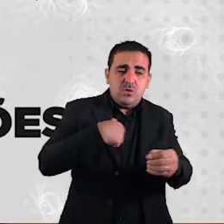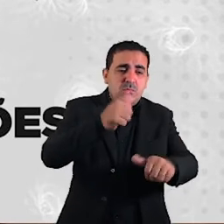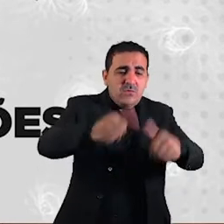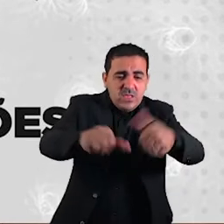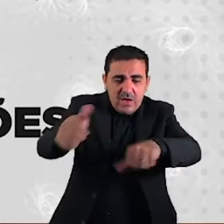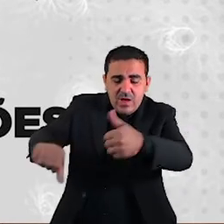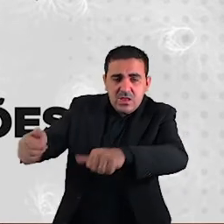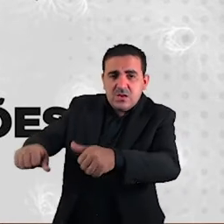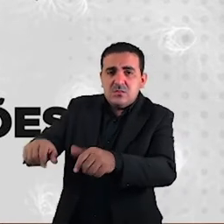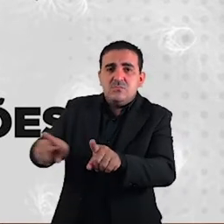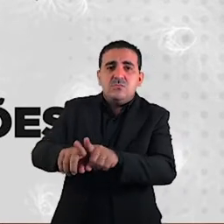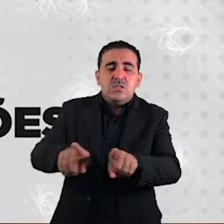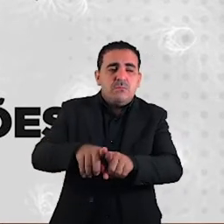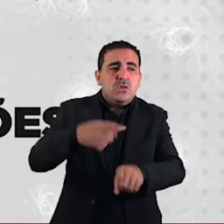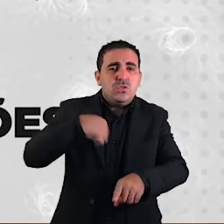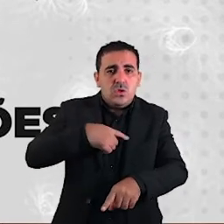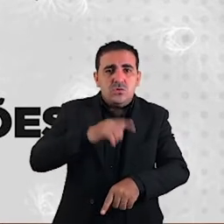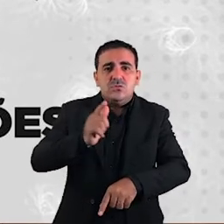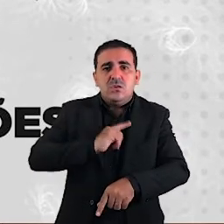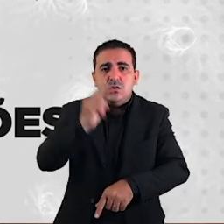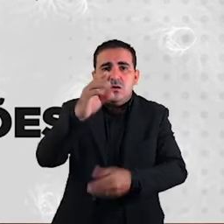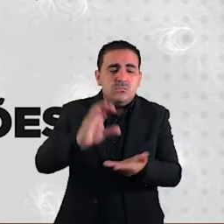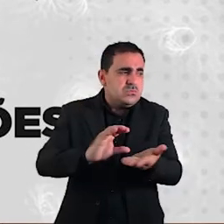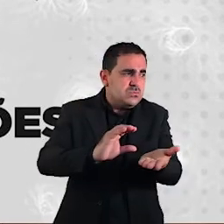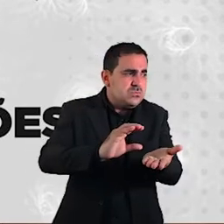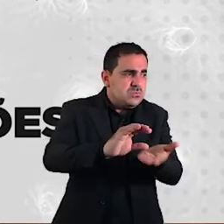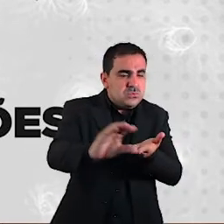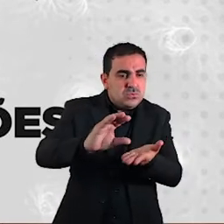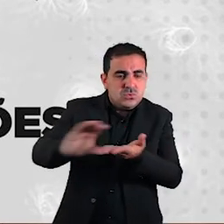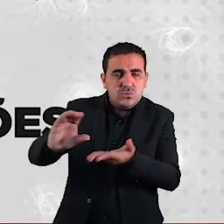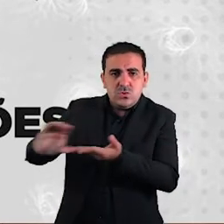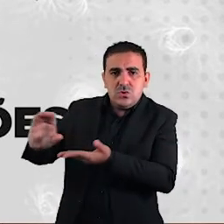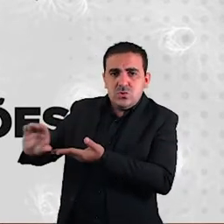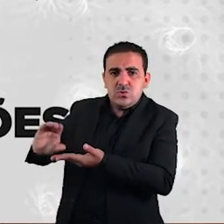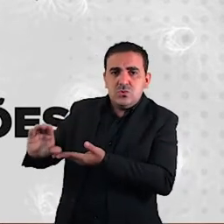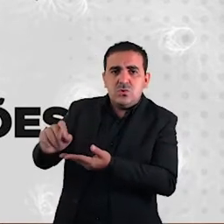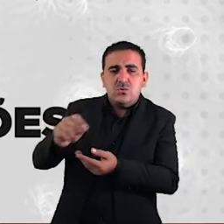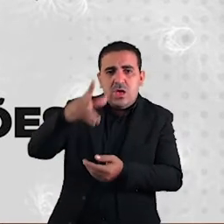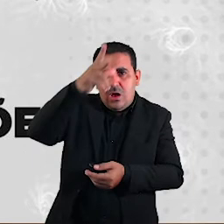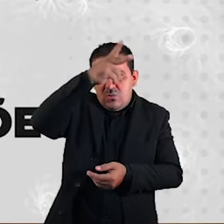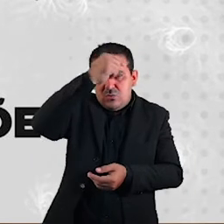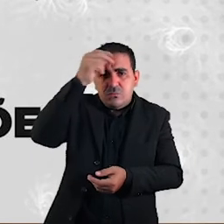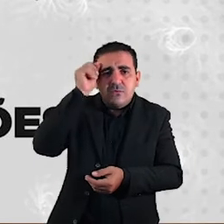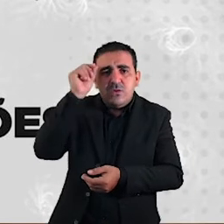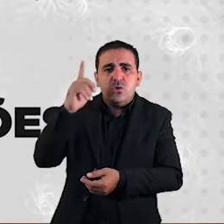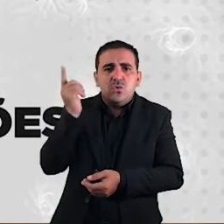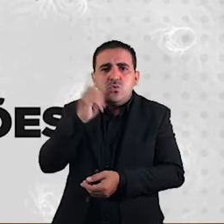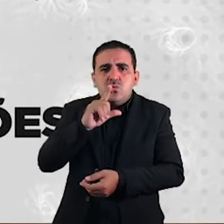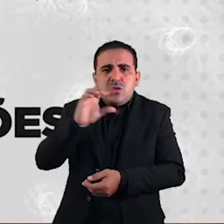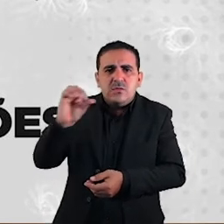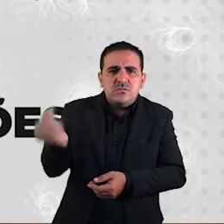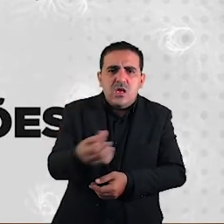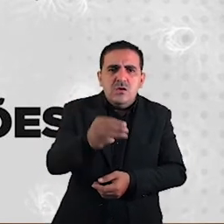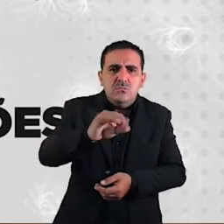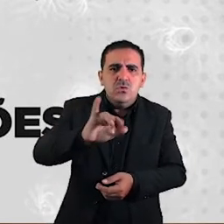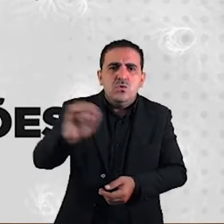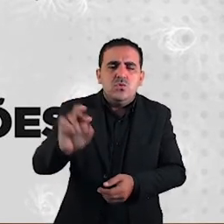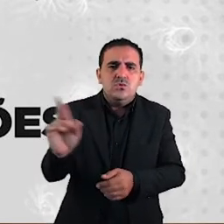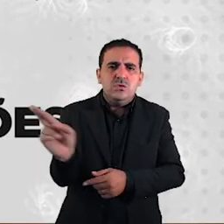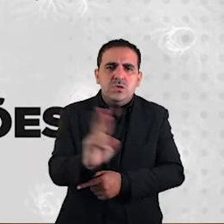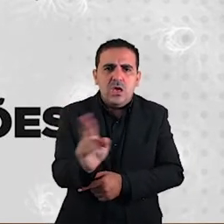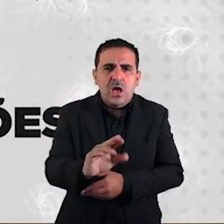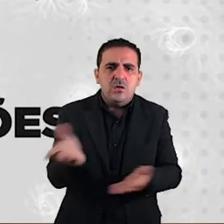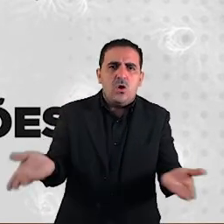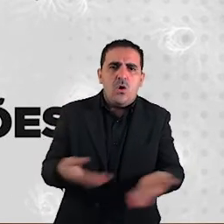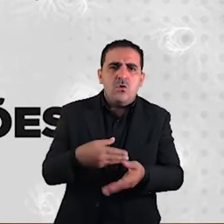levando a que nós tenhamos a entrega aos municípios que se destacar I de Aproximadamente seis milhões de reais é o valor do